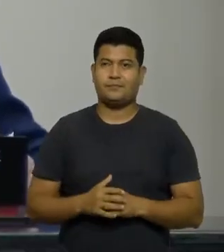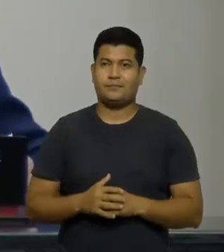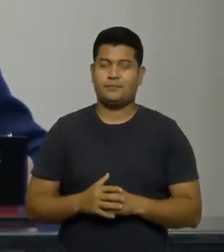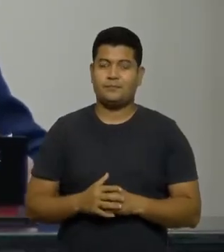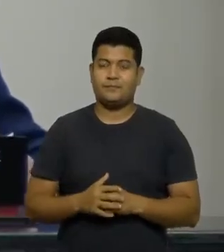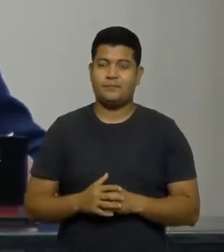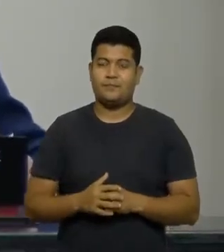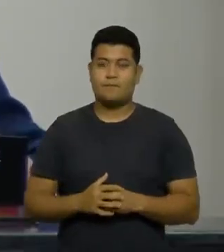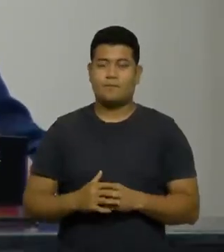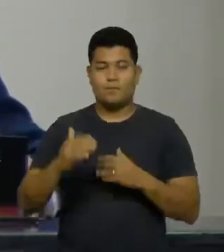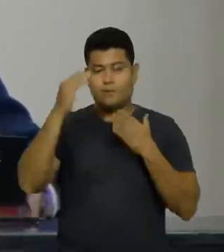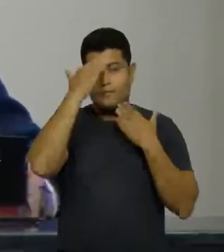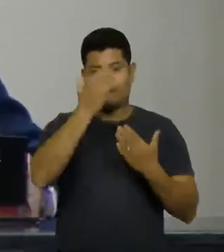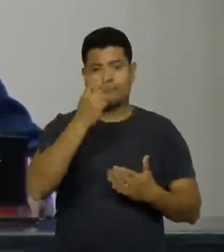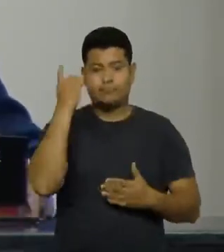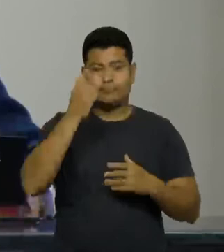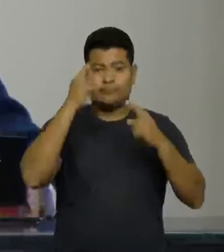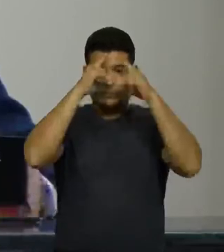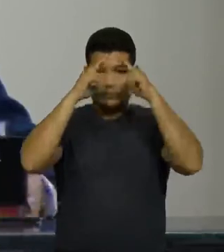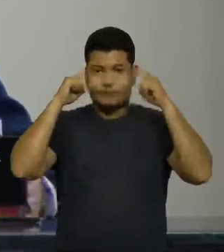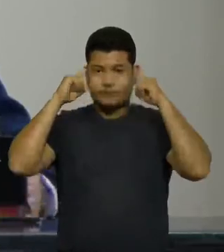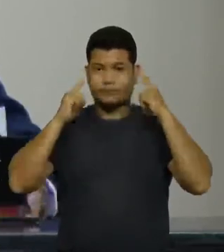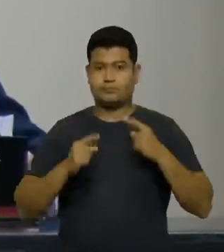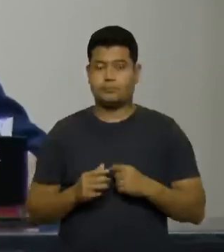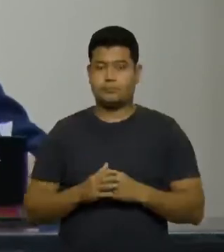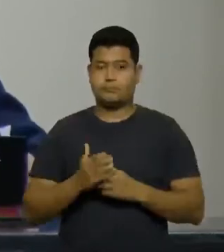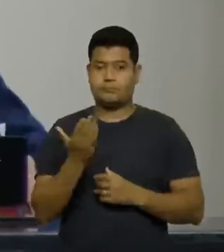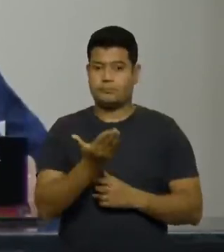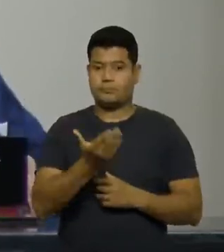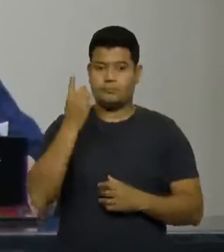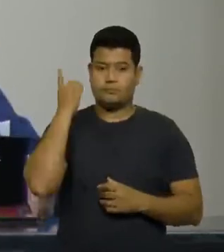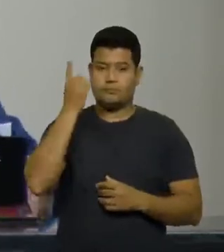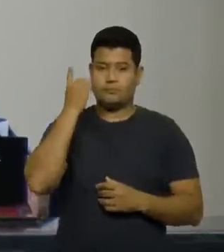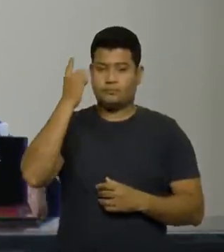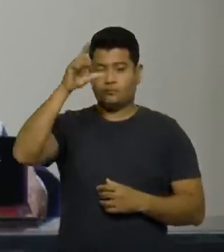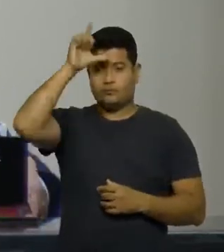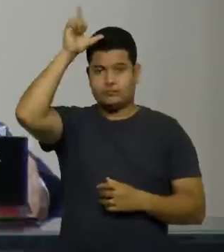Obrigado, deputado Sareta. Com a palavra, deputado Sargento Lima.